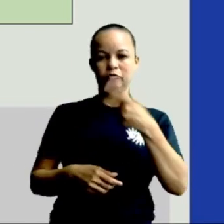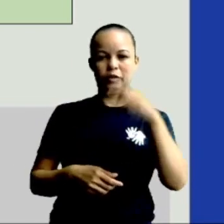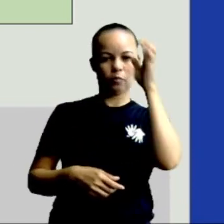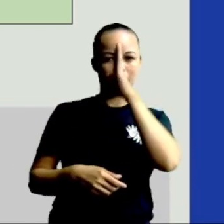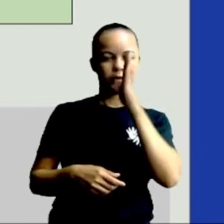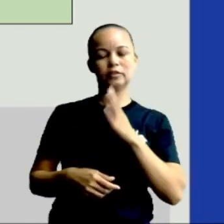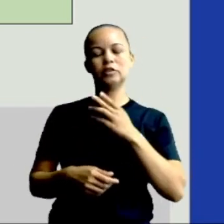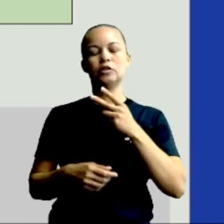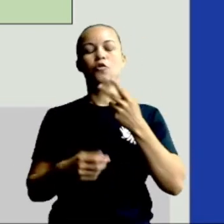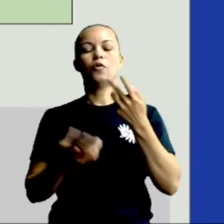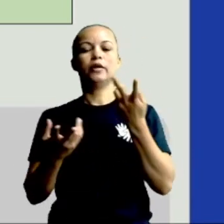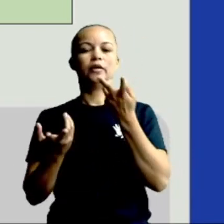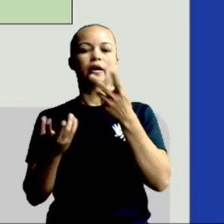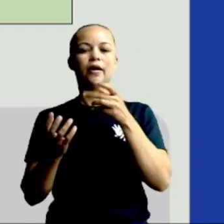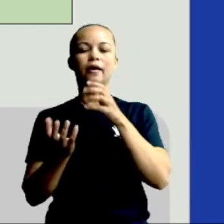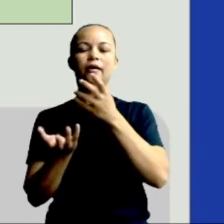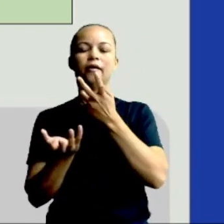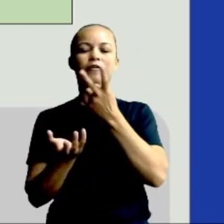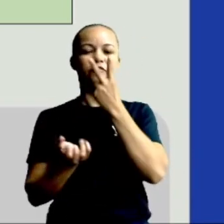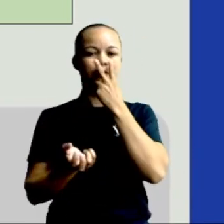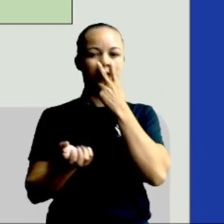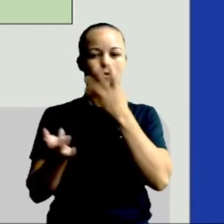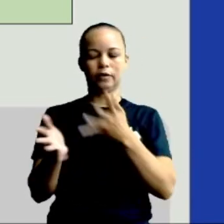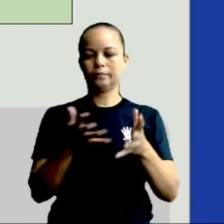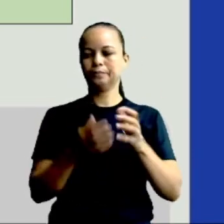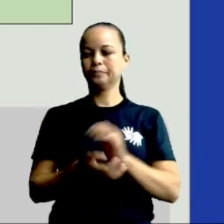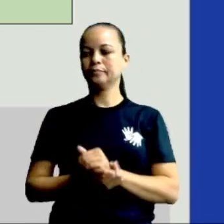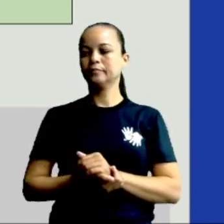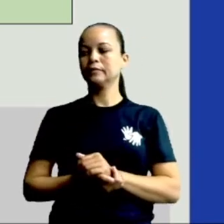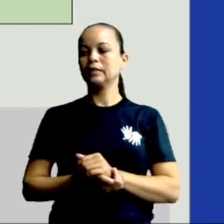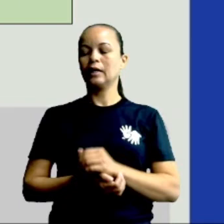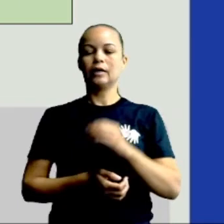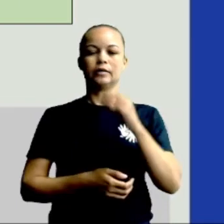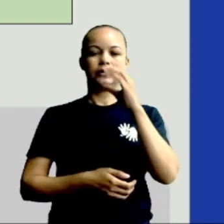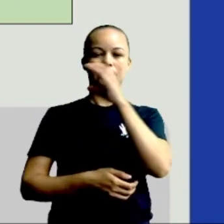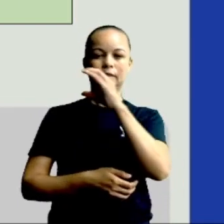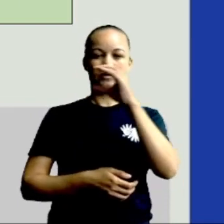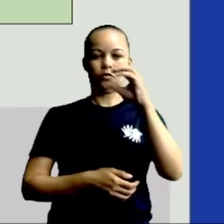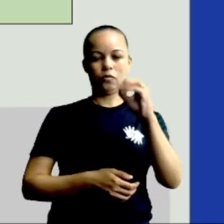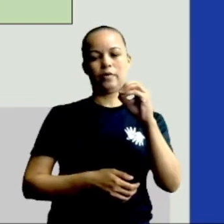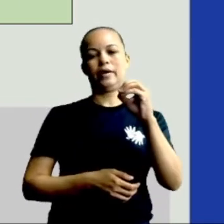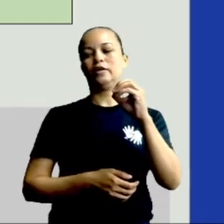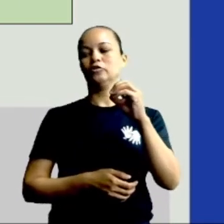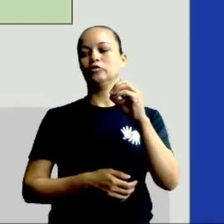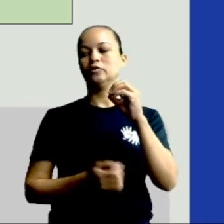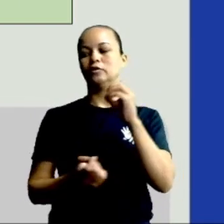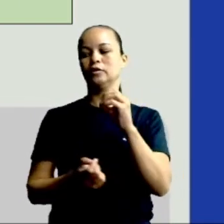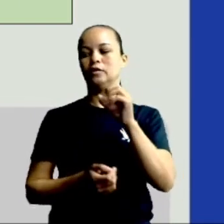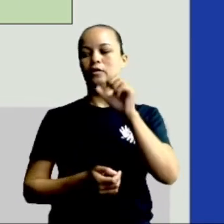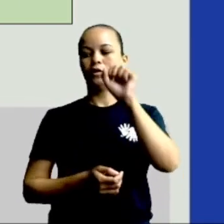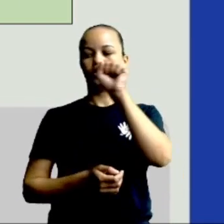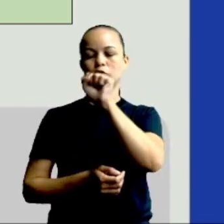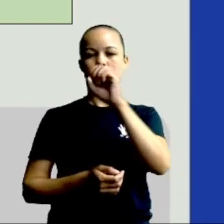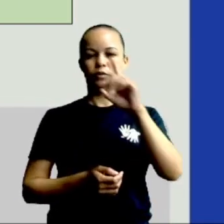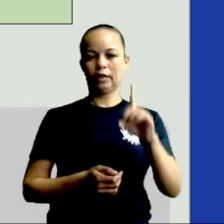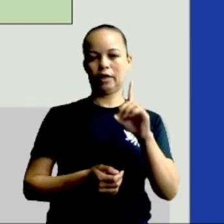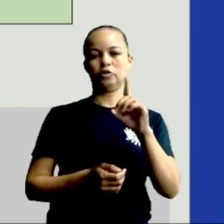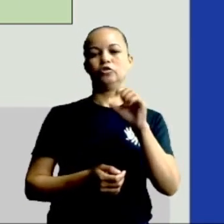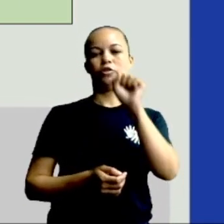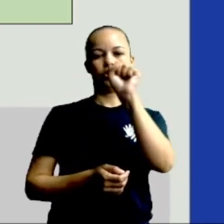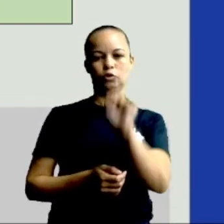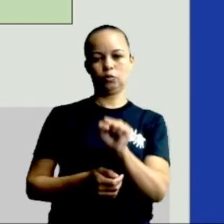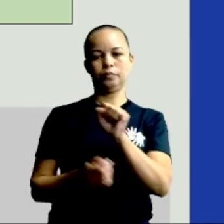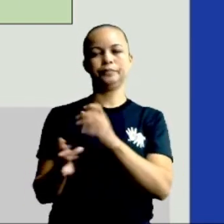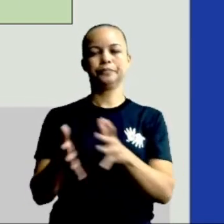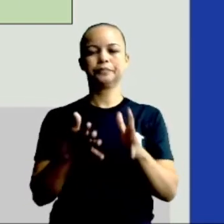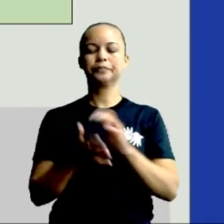Antão. Centro-Oeste, Sudeste e Sul. No Brasil, as estações do ano iniciam-se oficialmente nos dias de solstício,